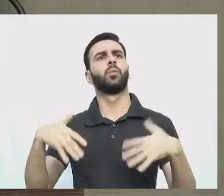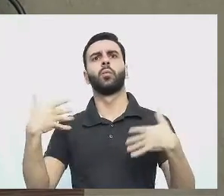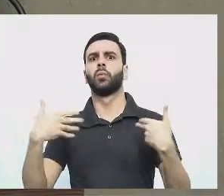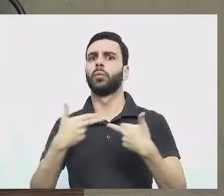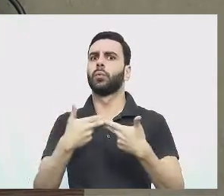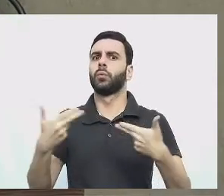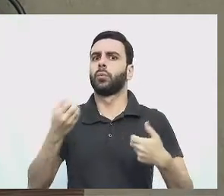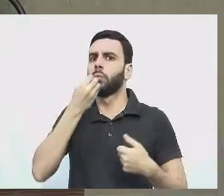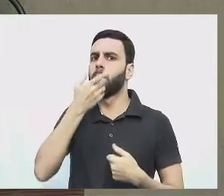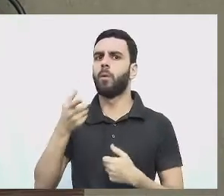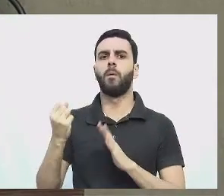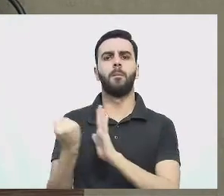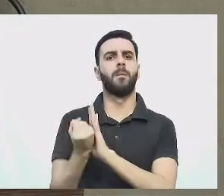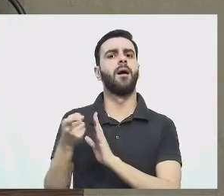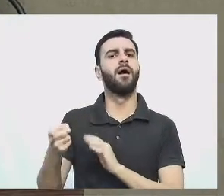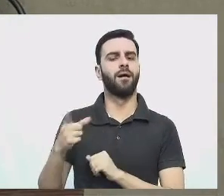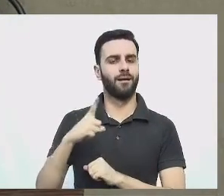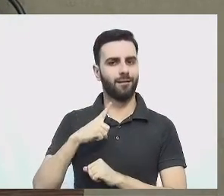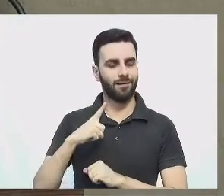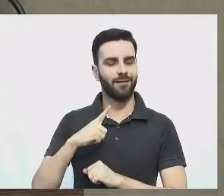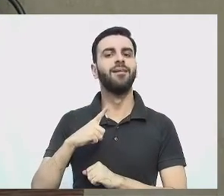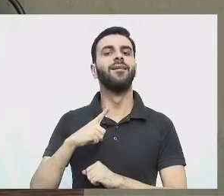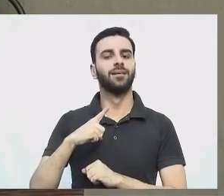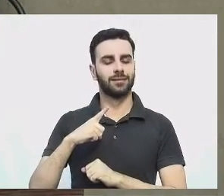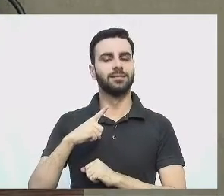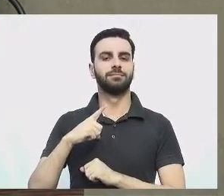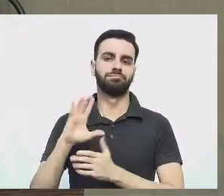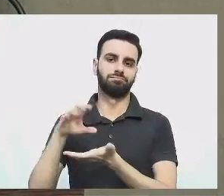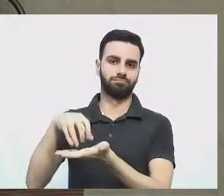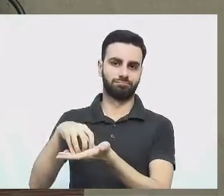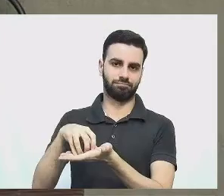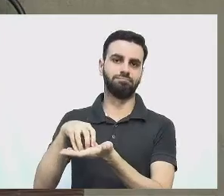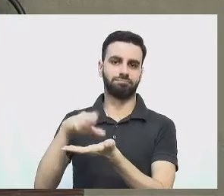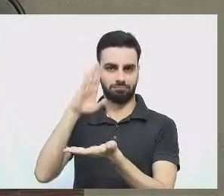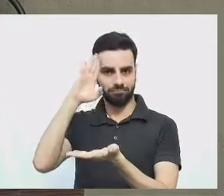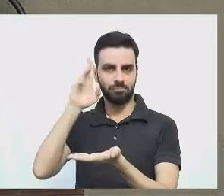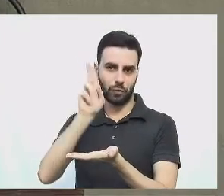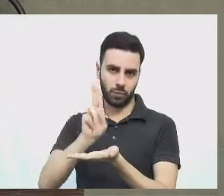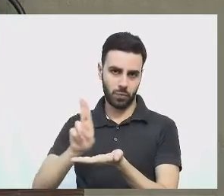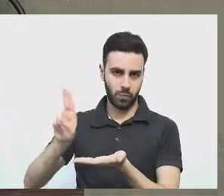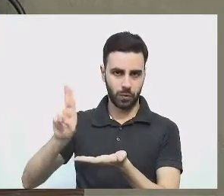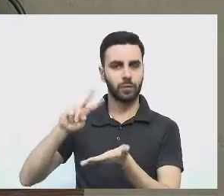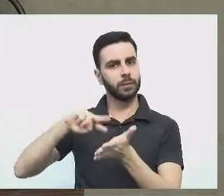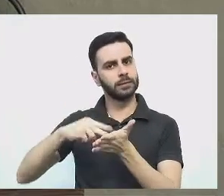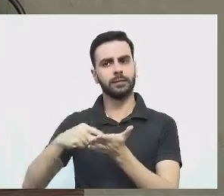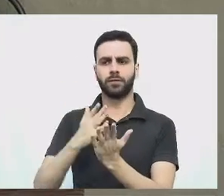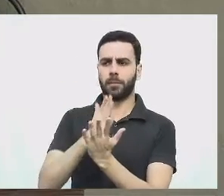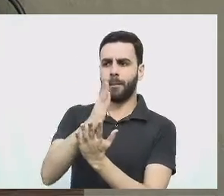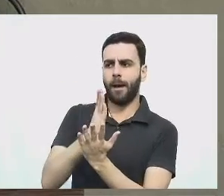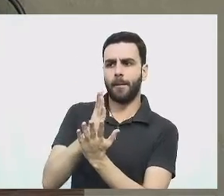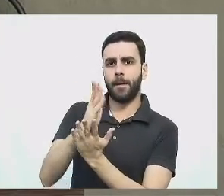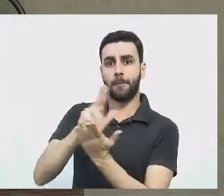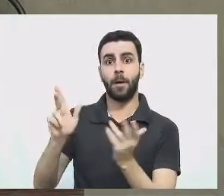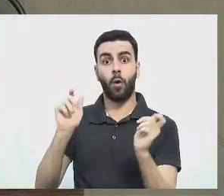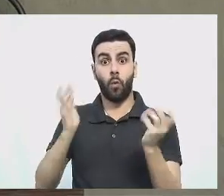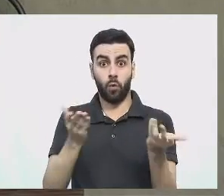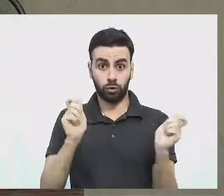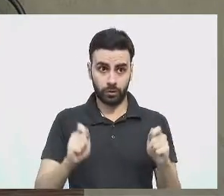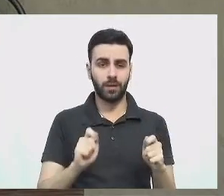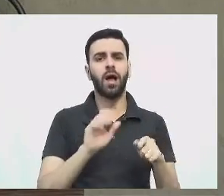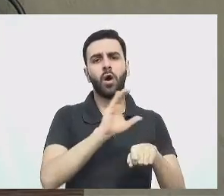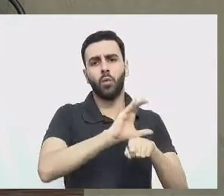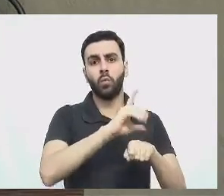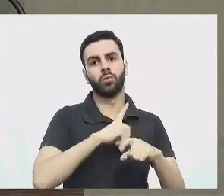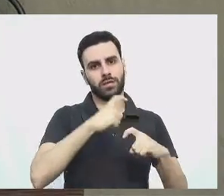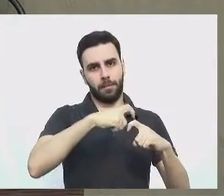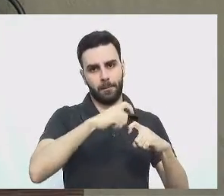vantagens competitivas. O centro universitário ele traz uma liberdade de atuação muito grande. Hoje nós podemos, à exceção do curso de